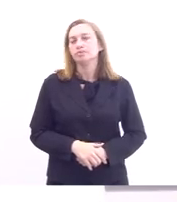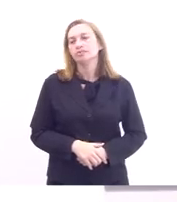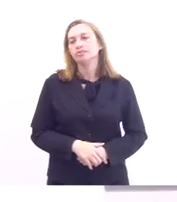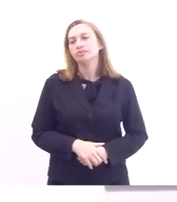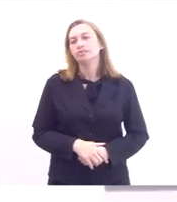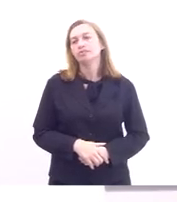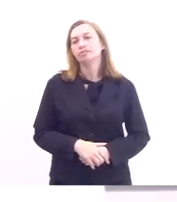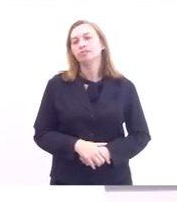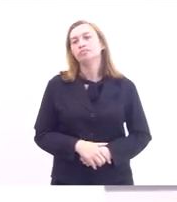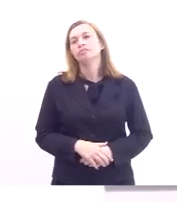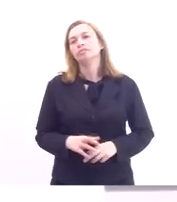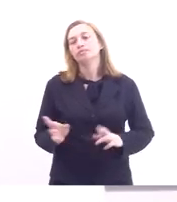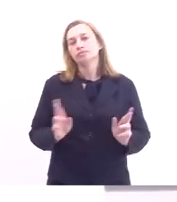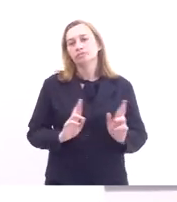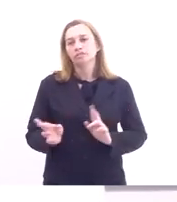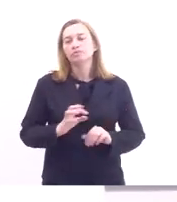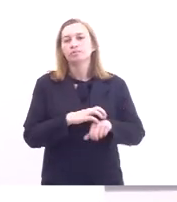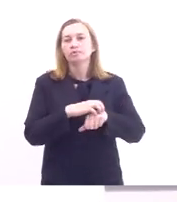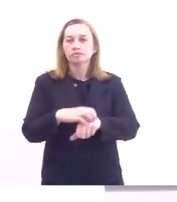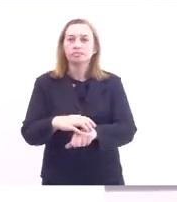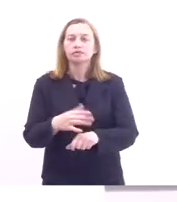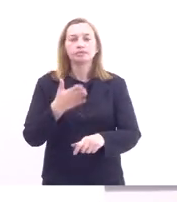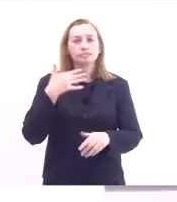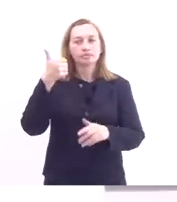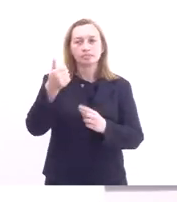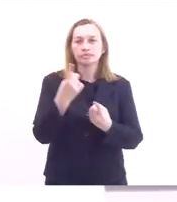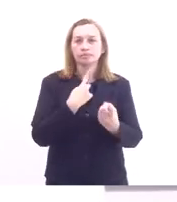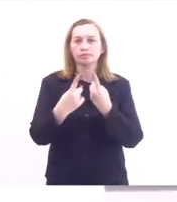relação a transporte, melhoria das rodovias,